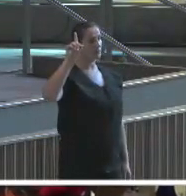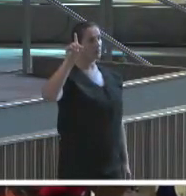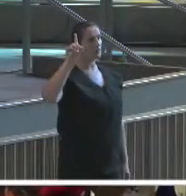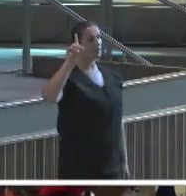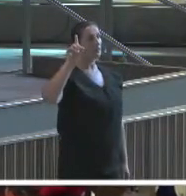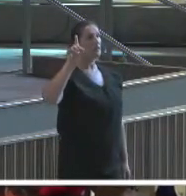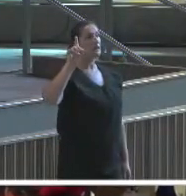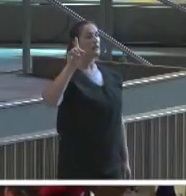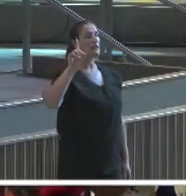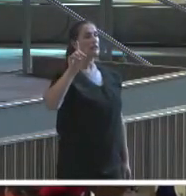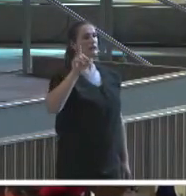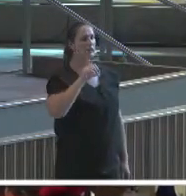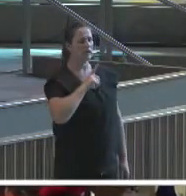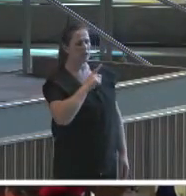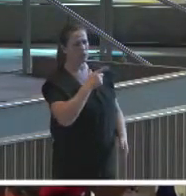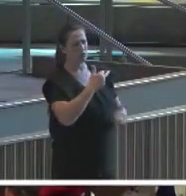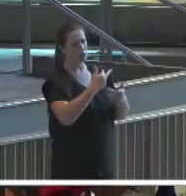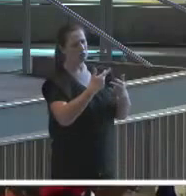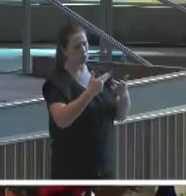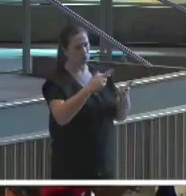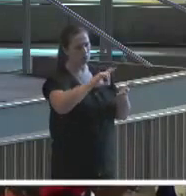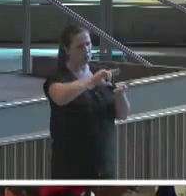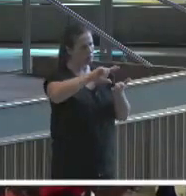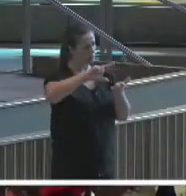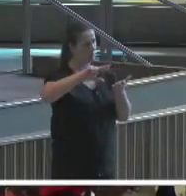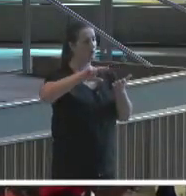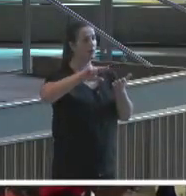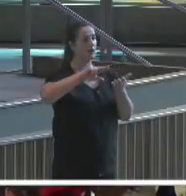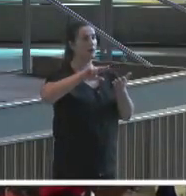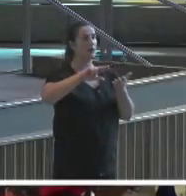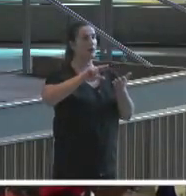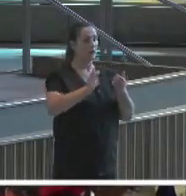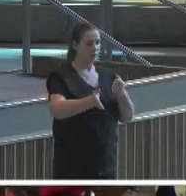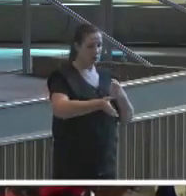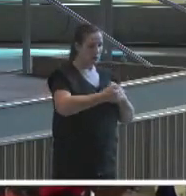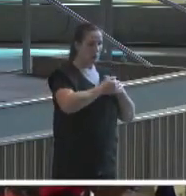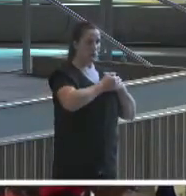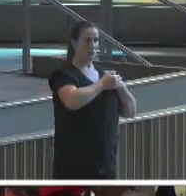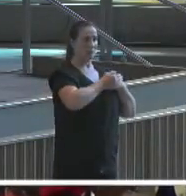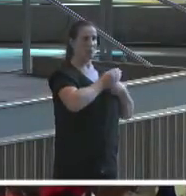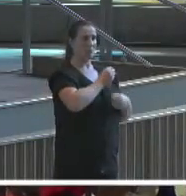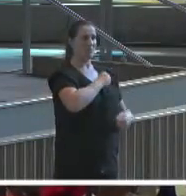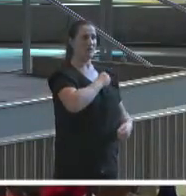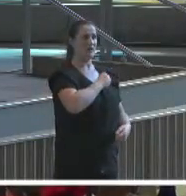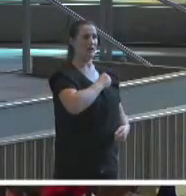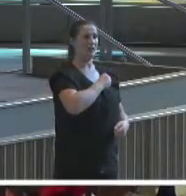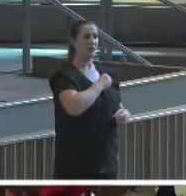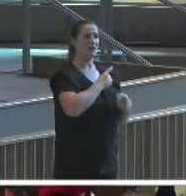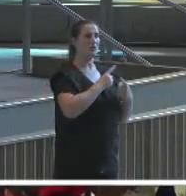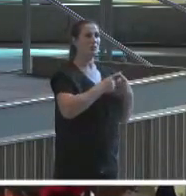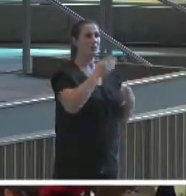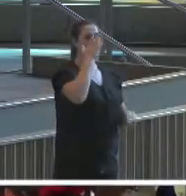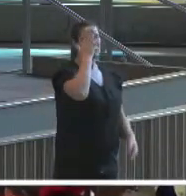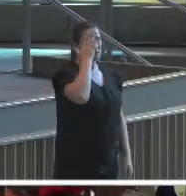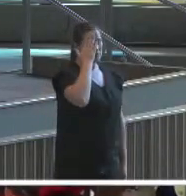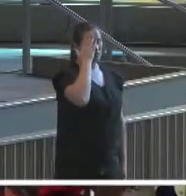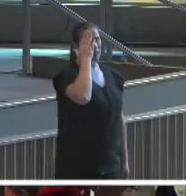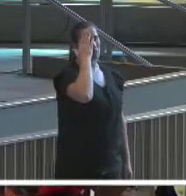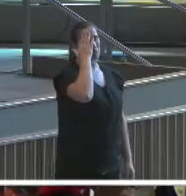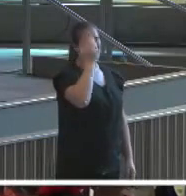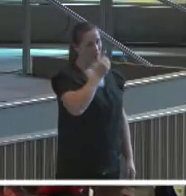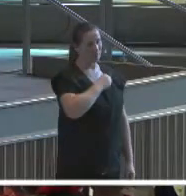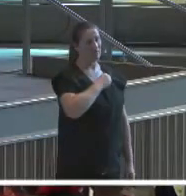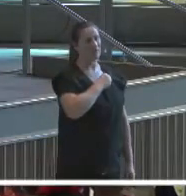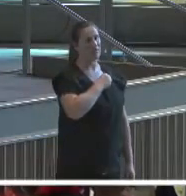de desculpas, esconde o seu pecado, porque sabe que é pecado. Agora, quem